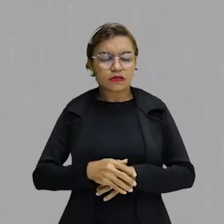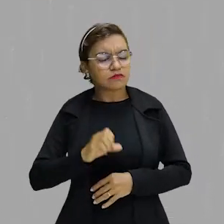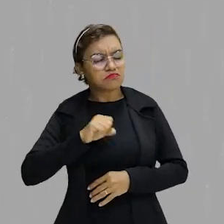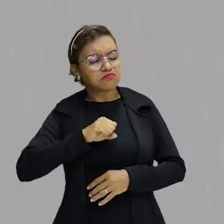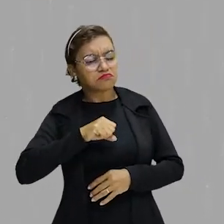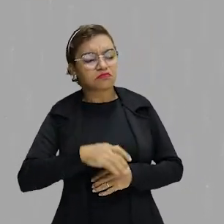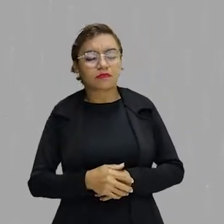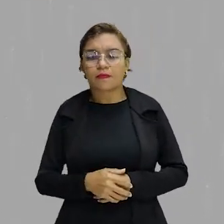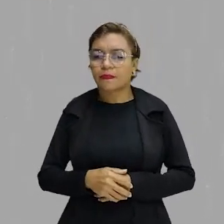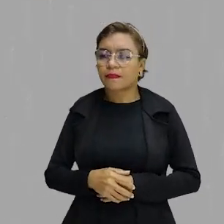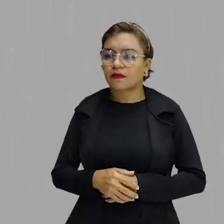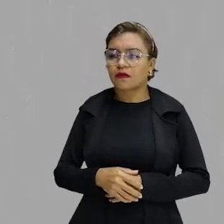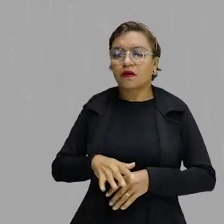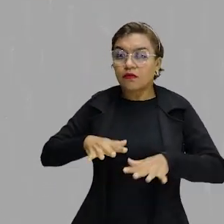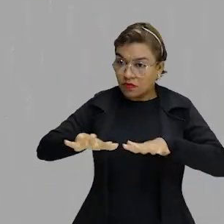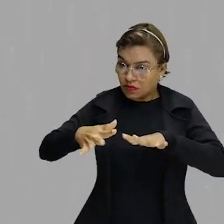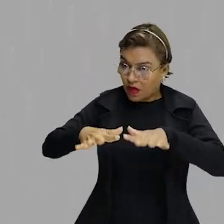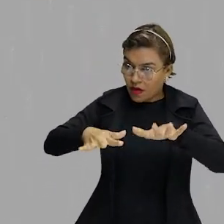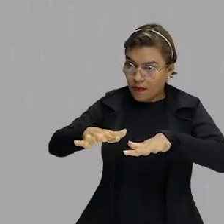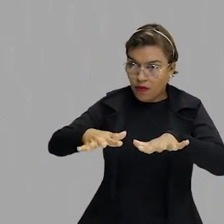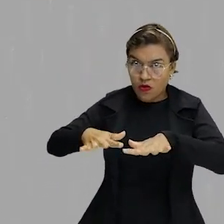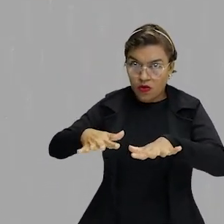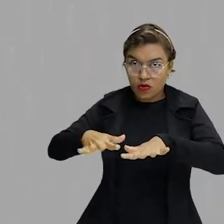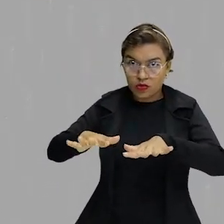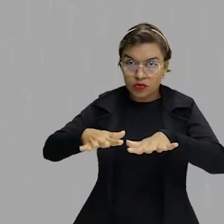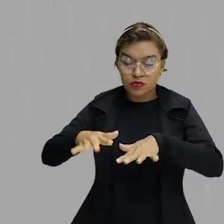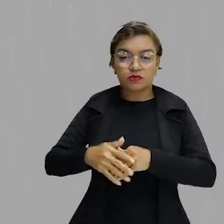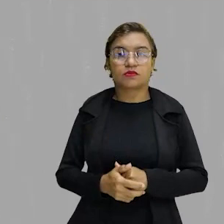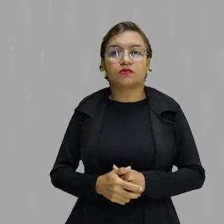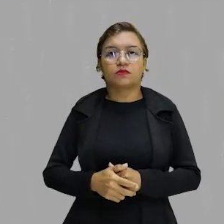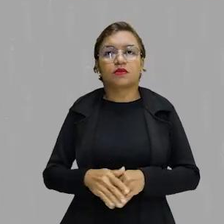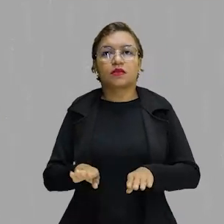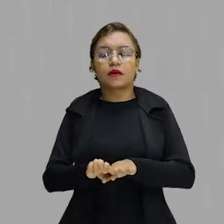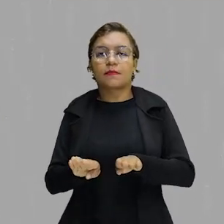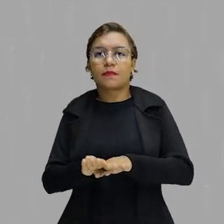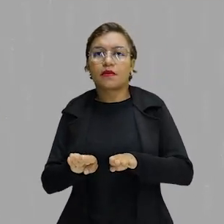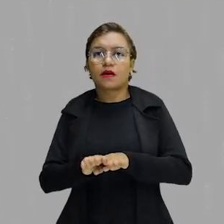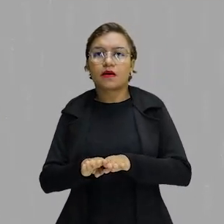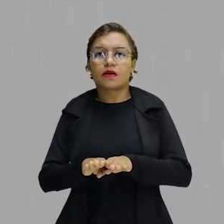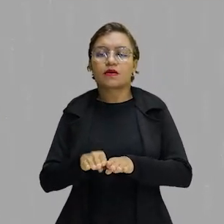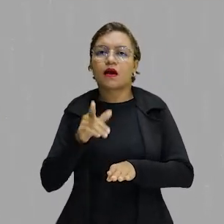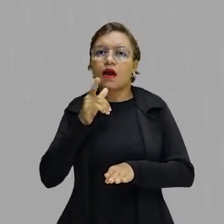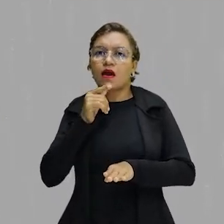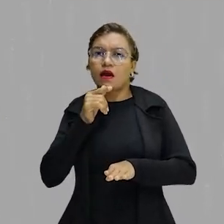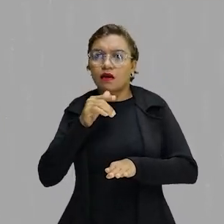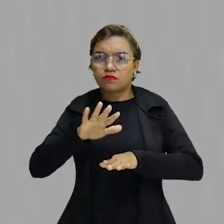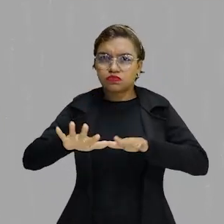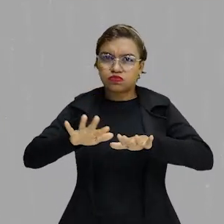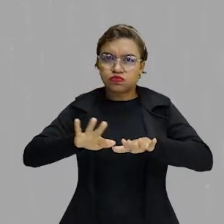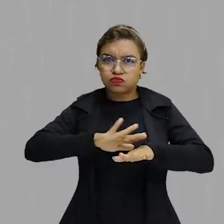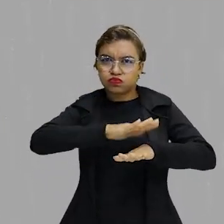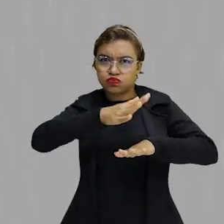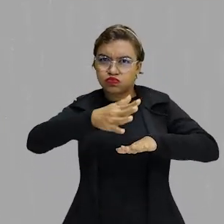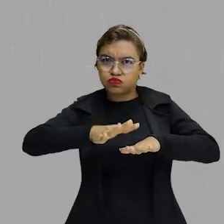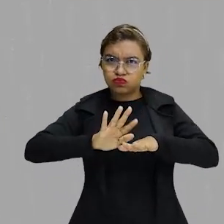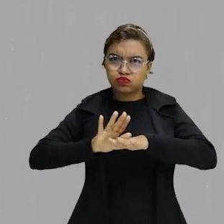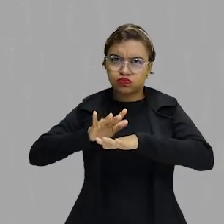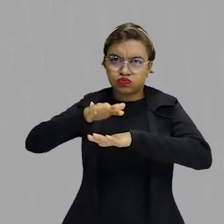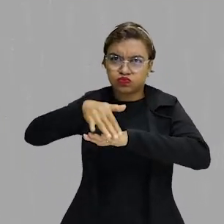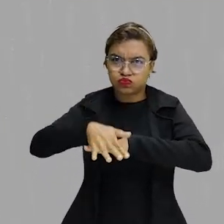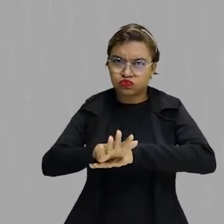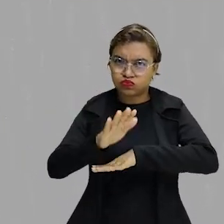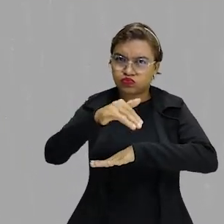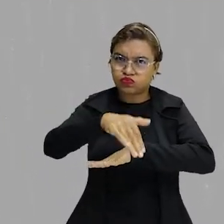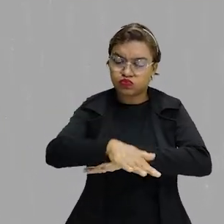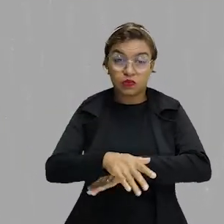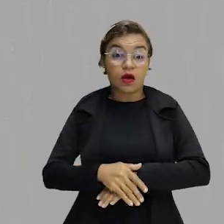por exemplo, em terremotos? Sim. Já ouviu falar em tsunami? Também, Marcos. Está inserido dentro